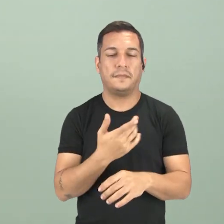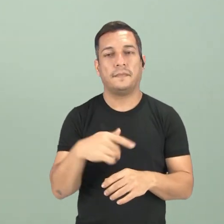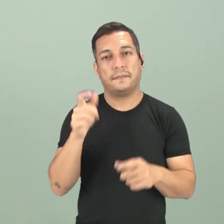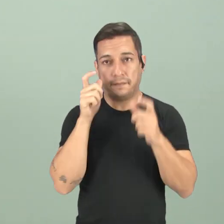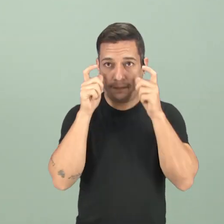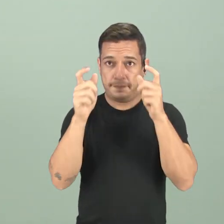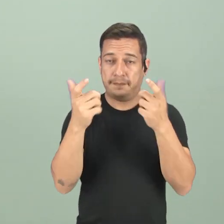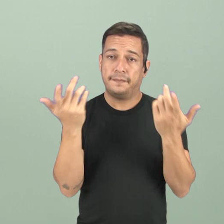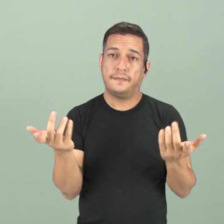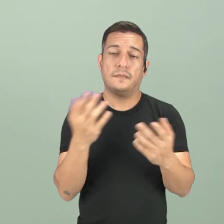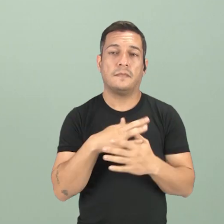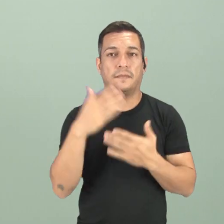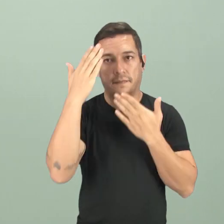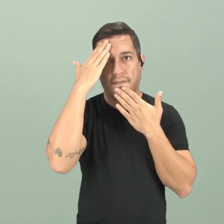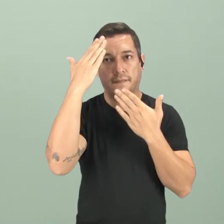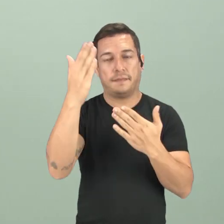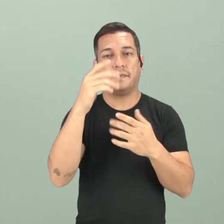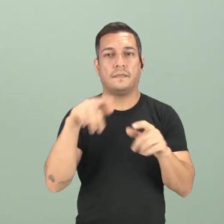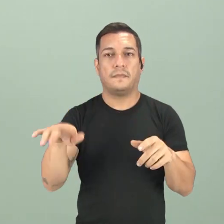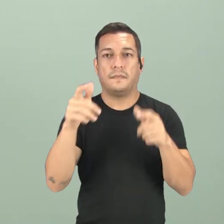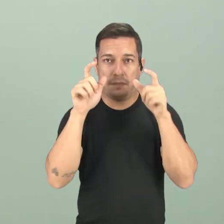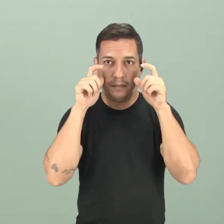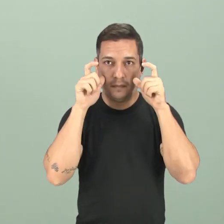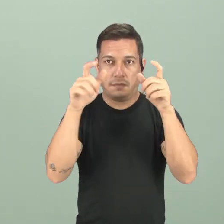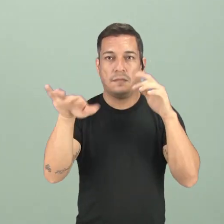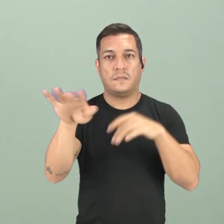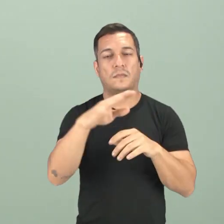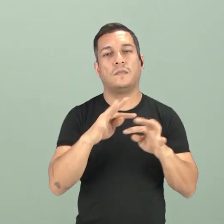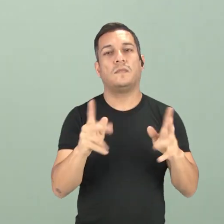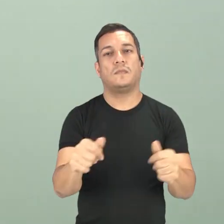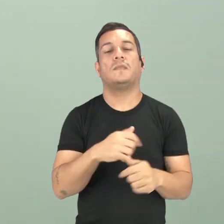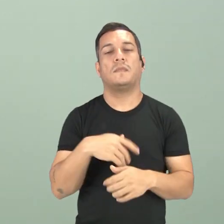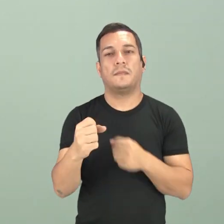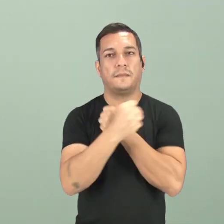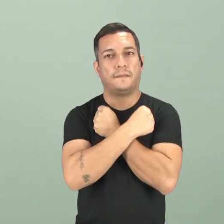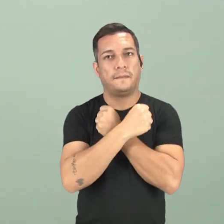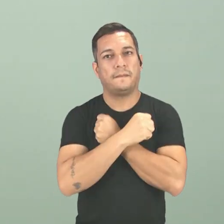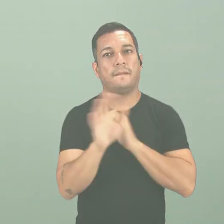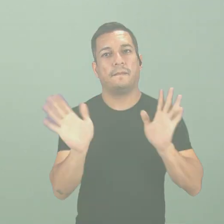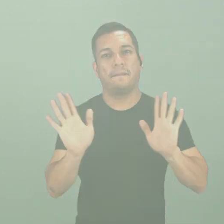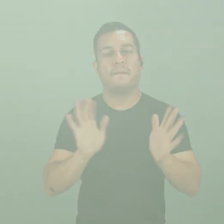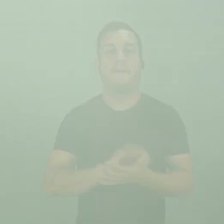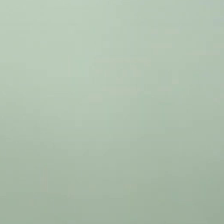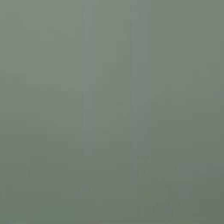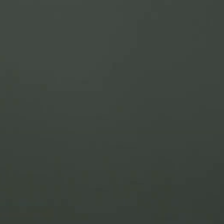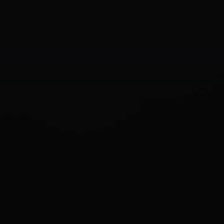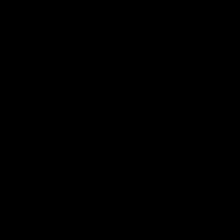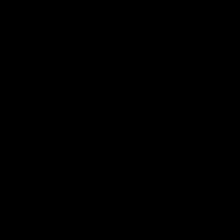interesse. Então eu agradeço a atenção de todos, um abraço e até a próxima!